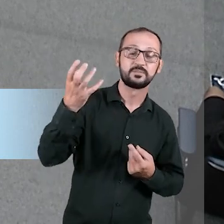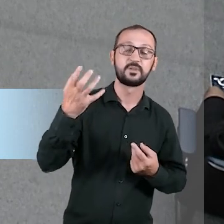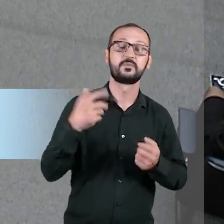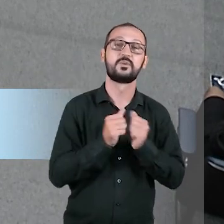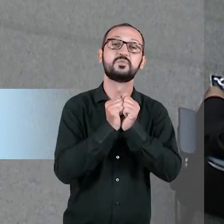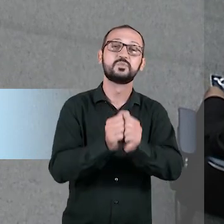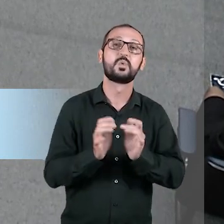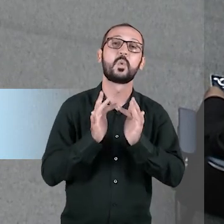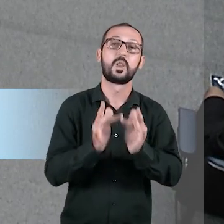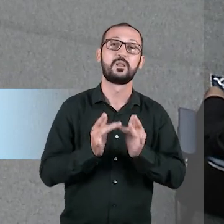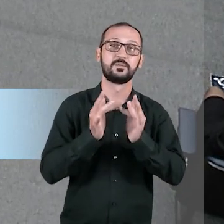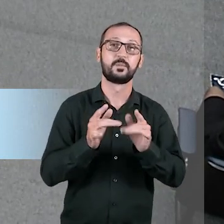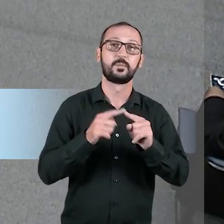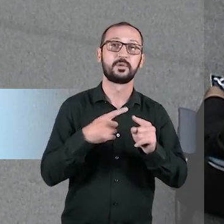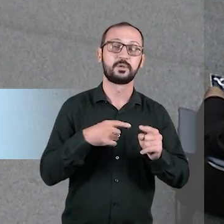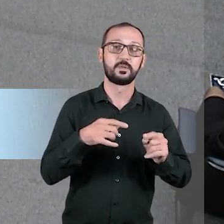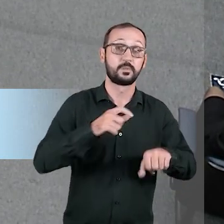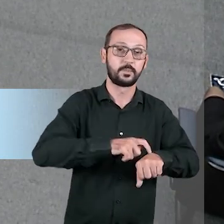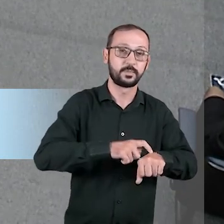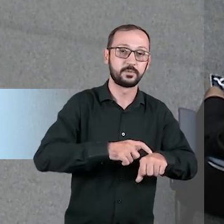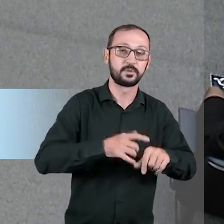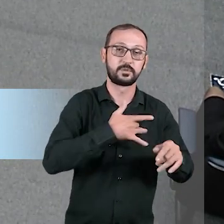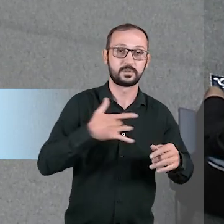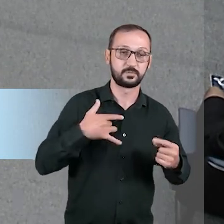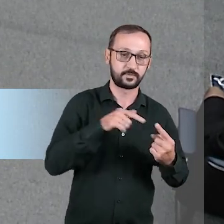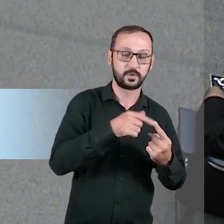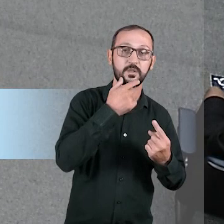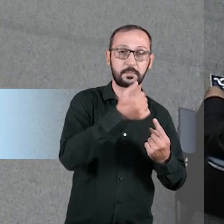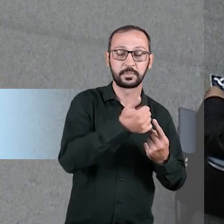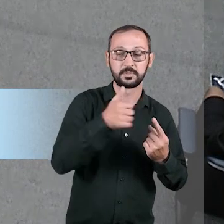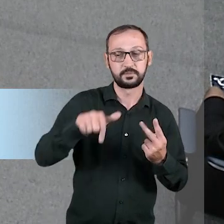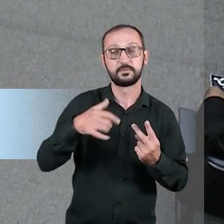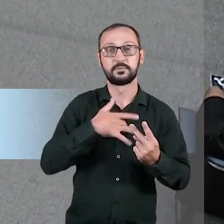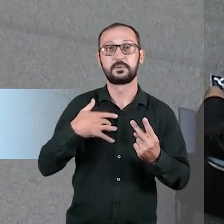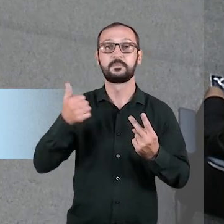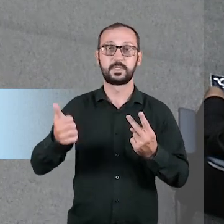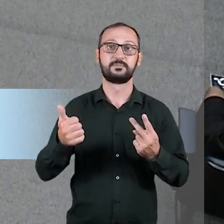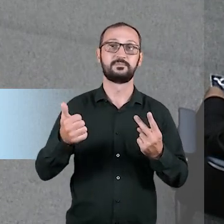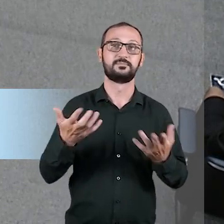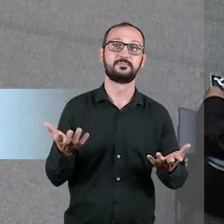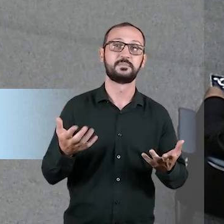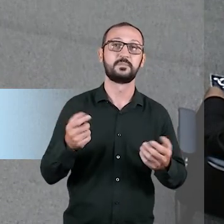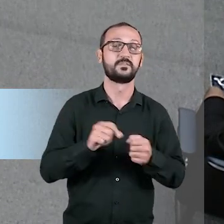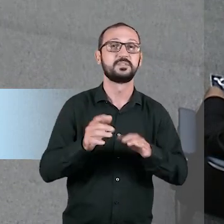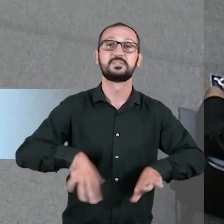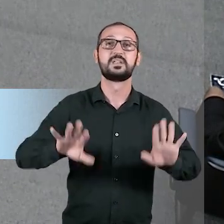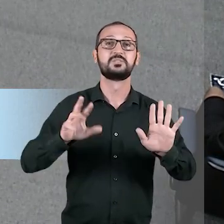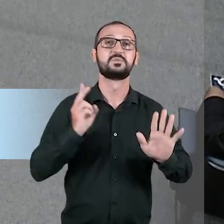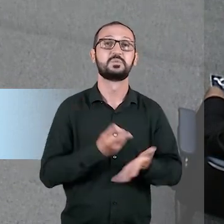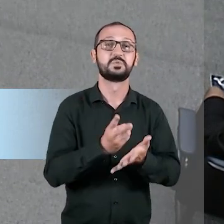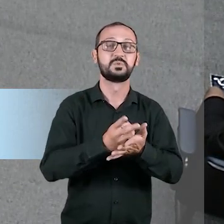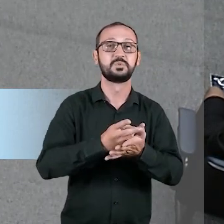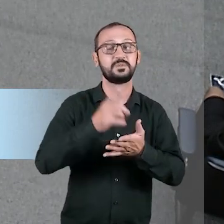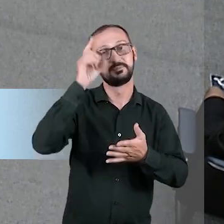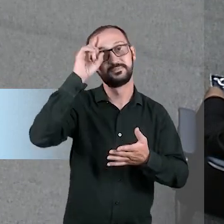viajar, resolvem ficar mais juntos, porque enquanto ele está saudável, ela também está saudável. Né? Então a gente não precisa fazer nada, a gente continua a